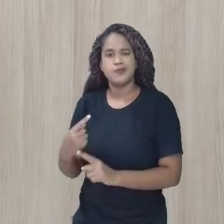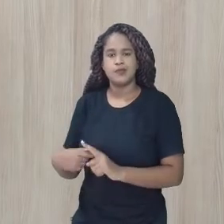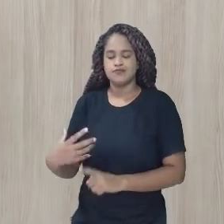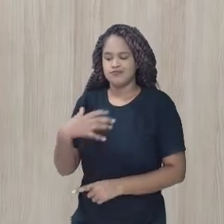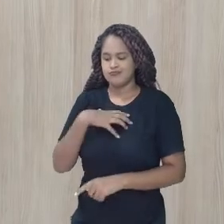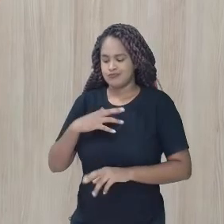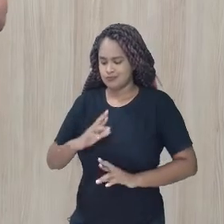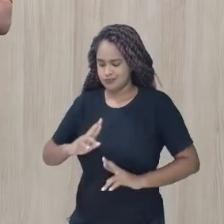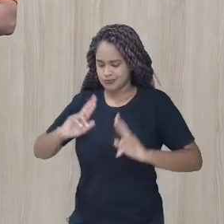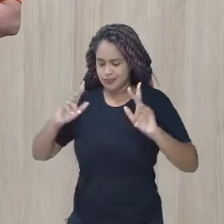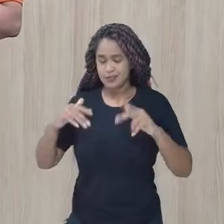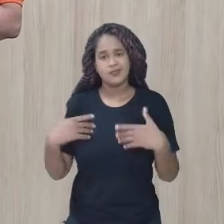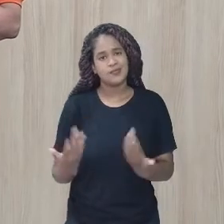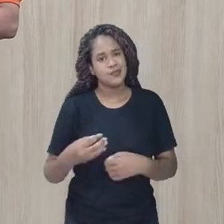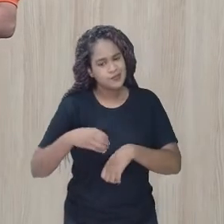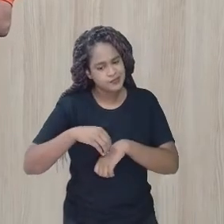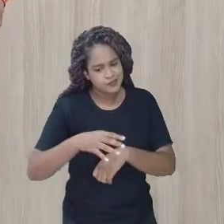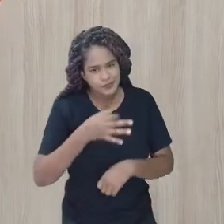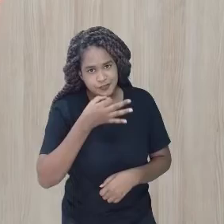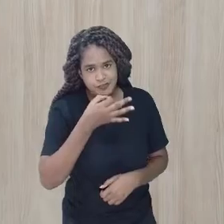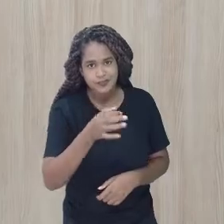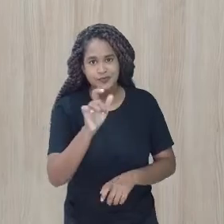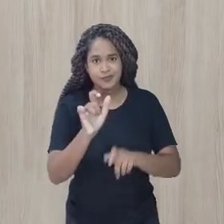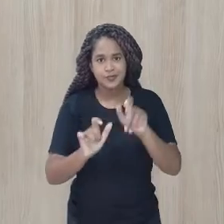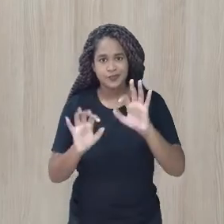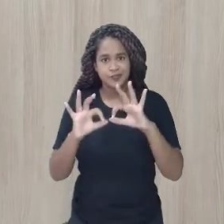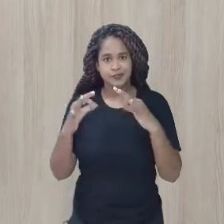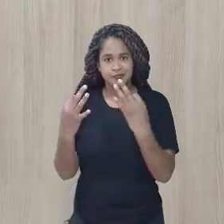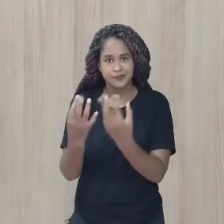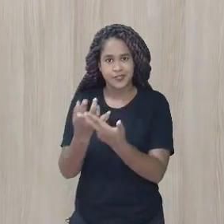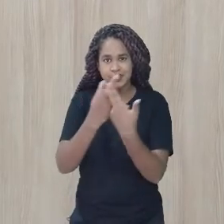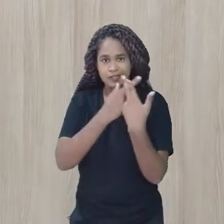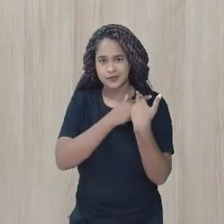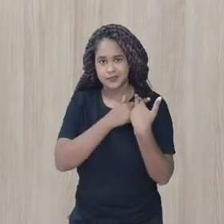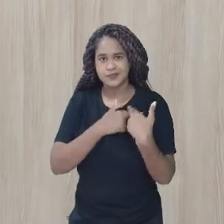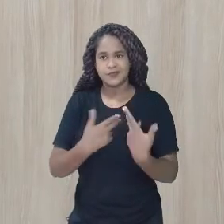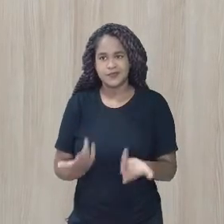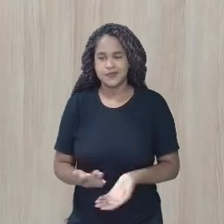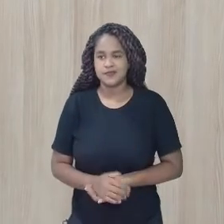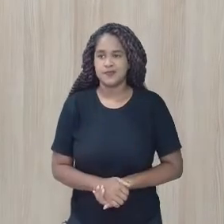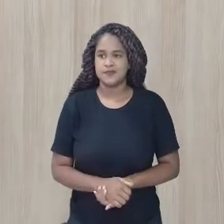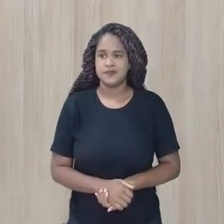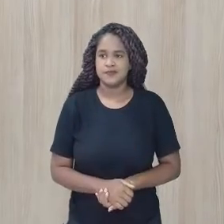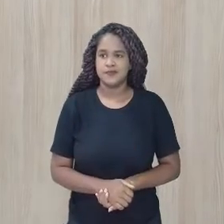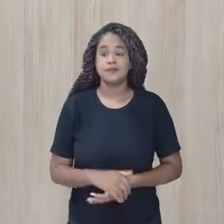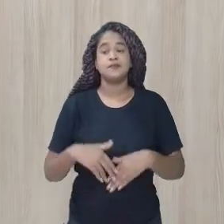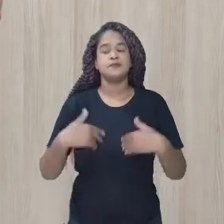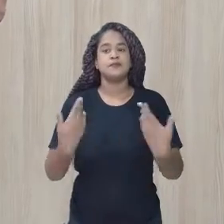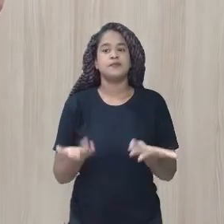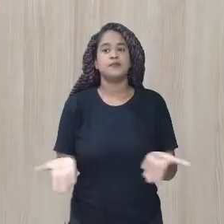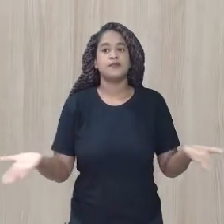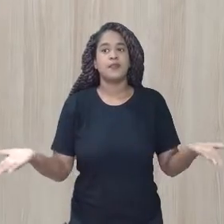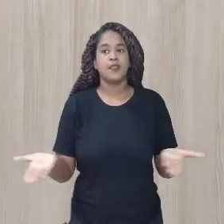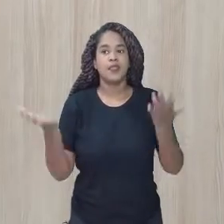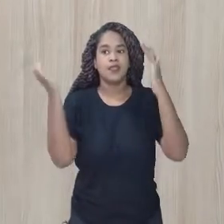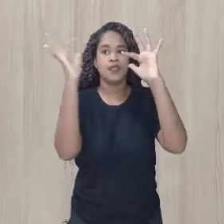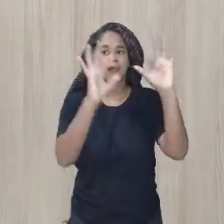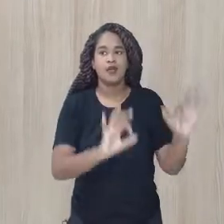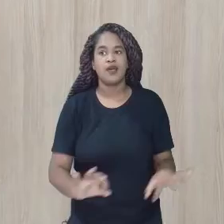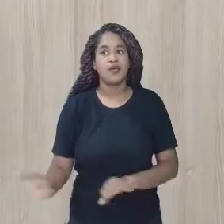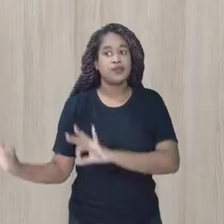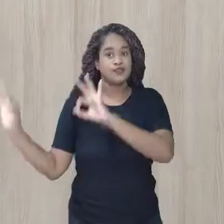dica, pai, mãe, responsável da família aí. Vamos seguindo, pessoal. Então, agora nós vamos assistir